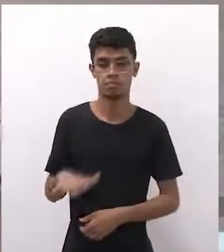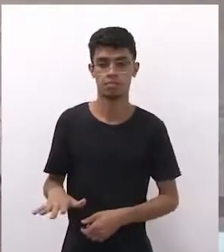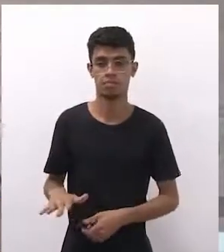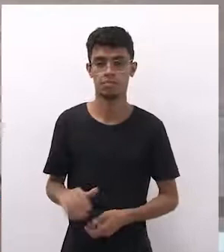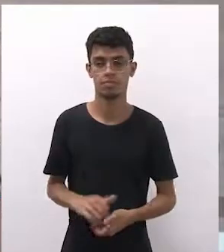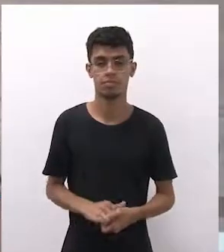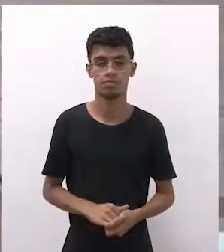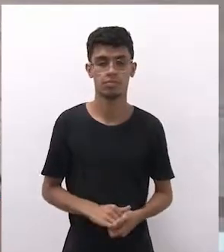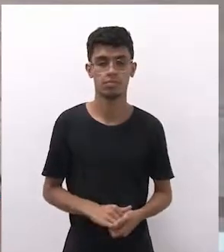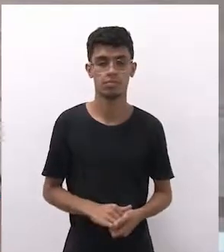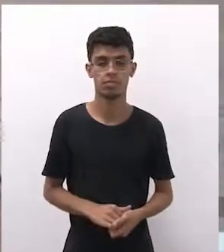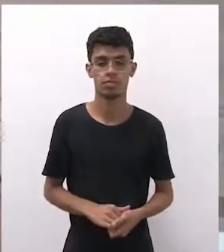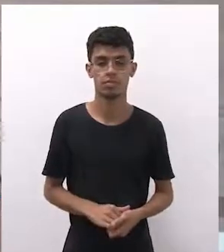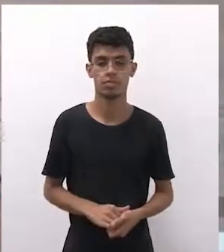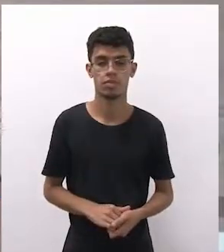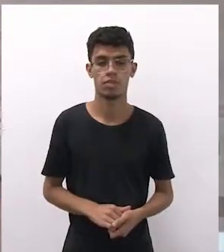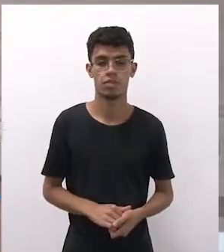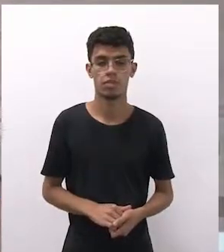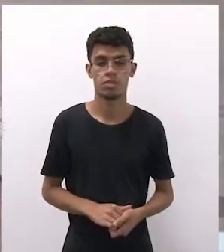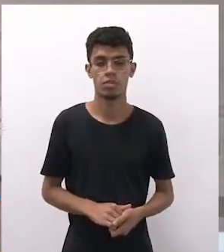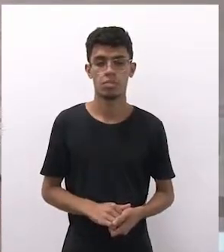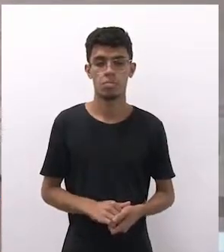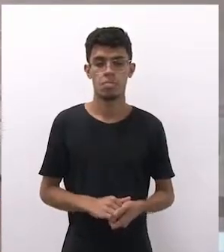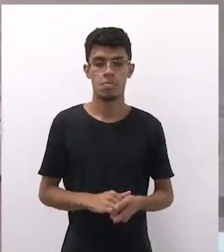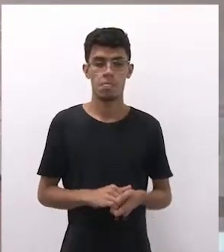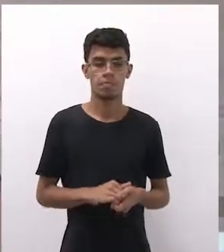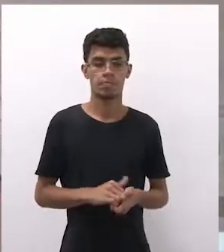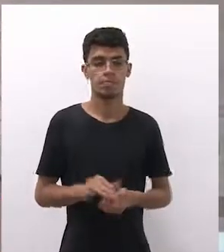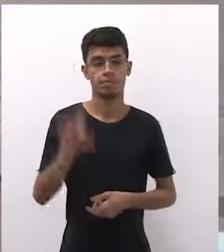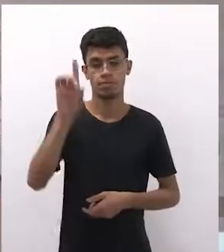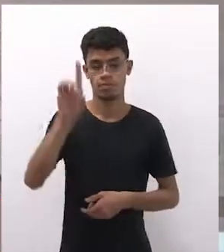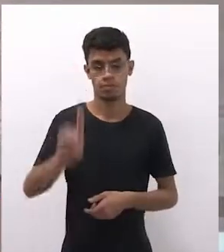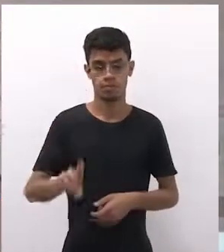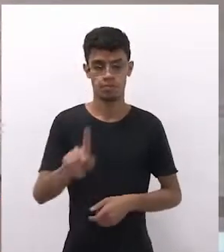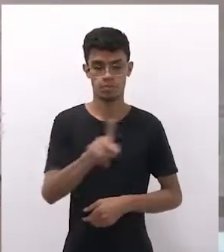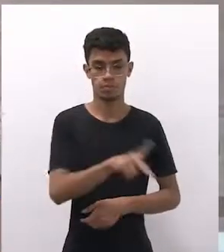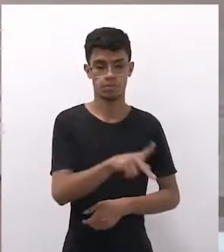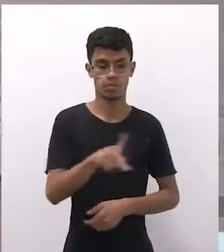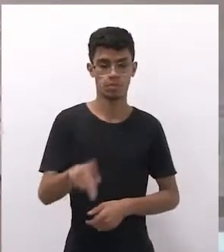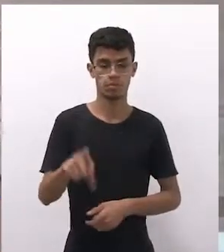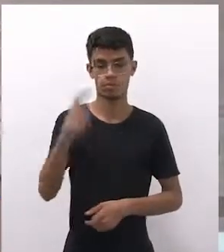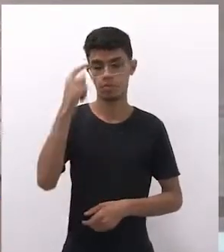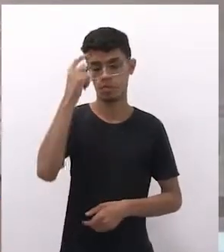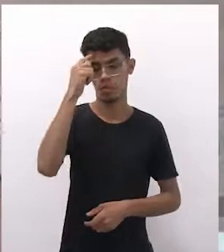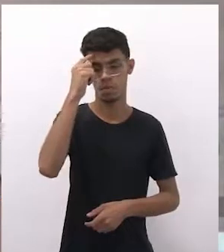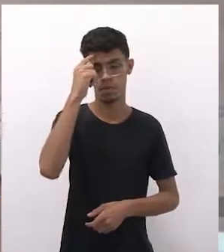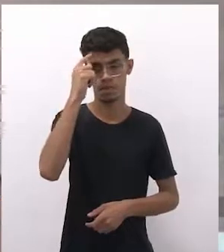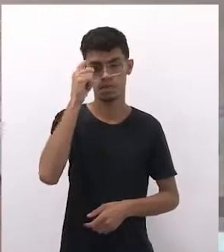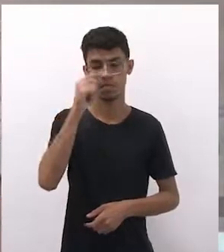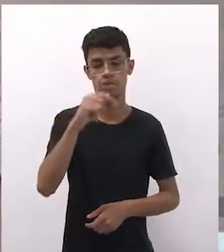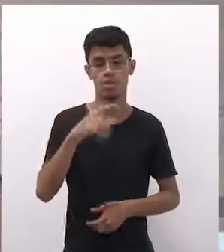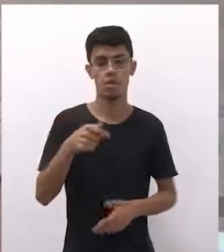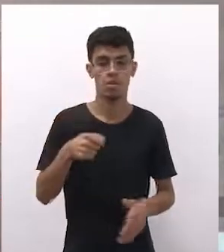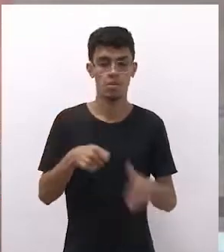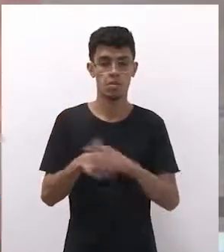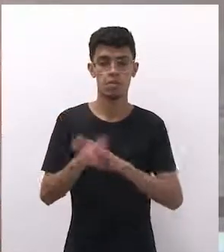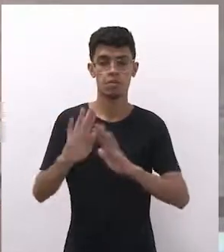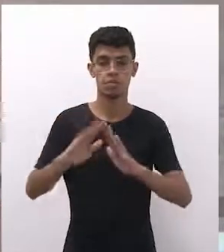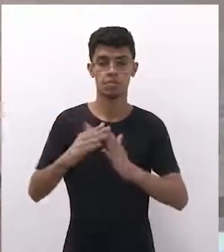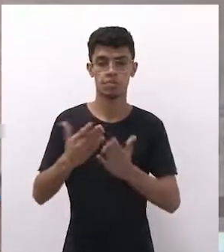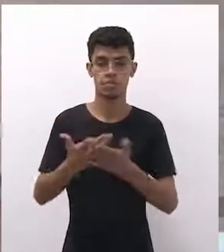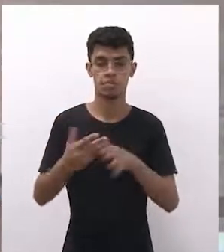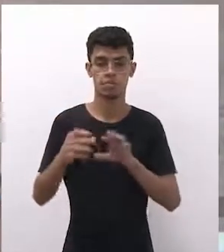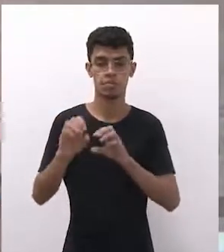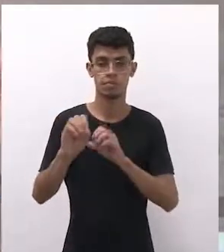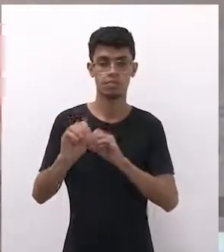além do impacto, quando a gente pensa nos direitos dos professores, de vocês, o investimento em educação, a boa remuneração